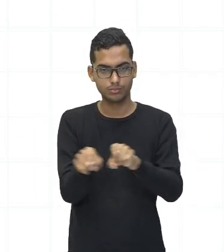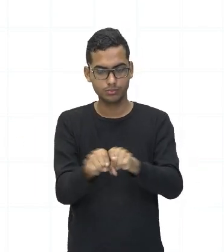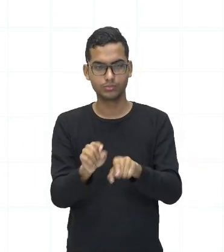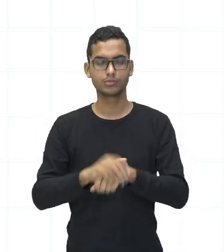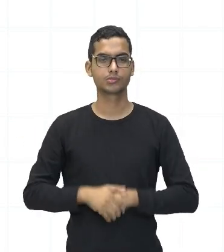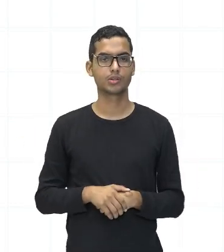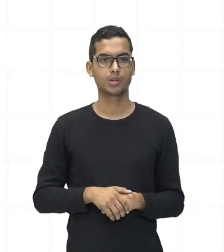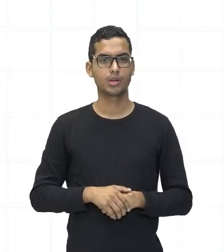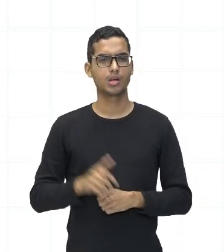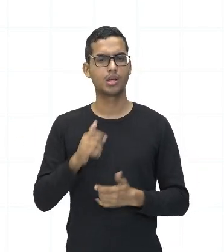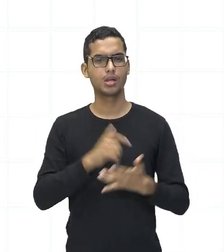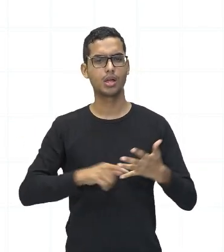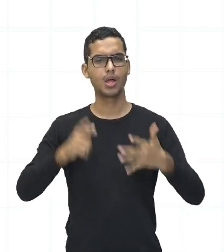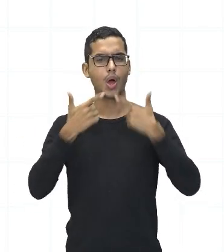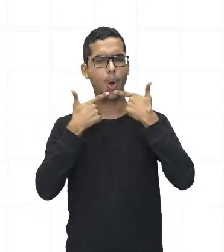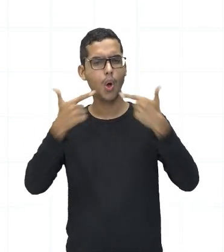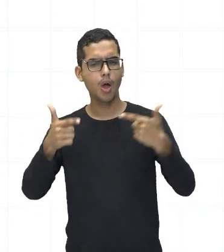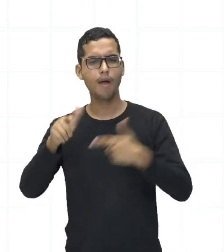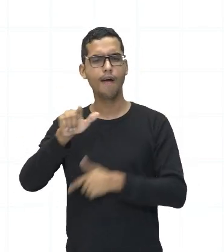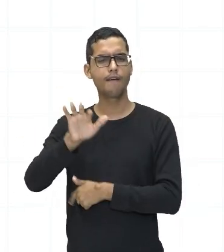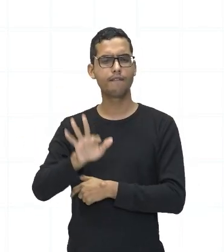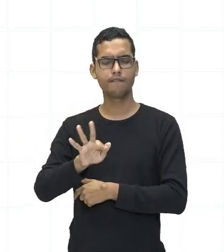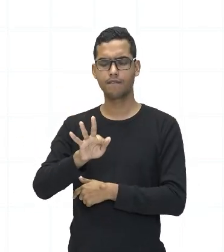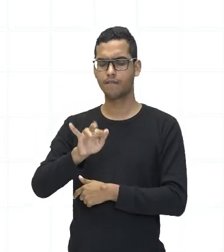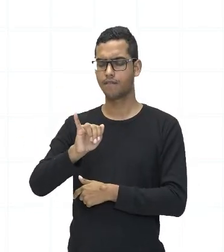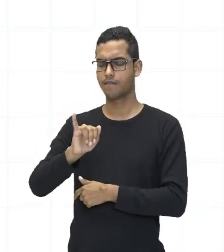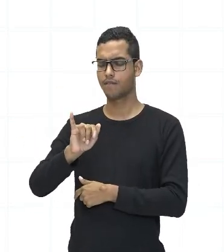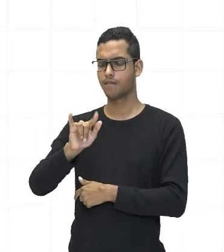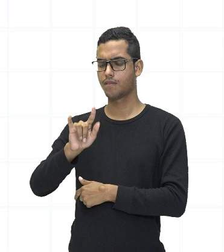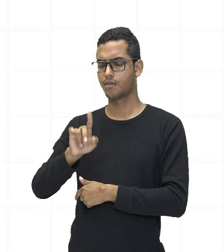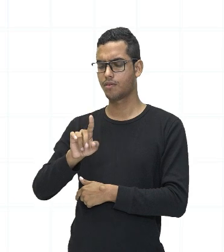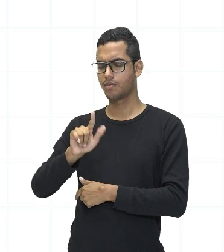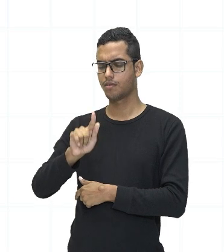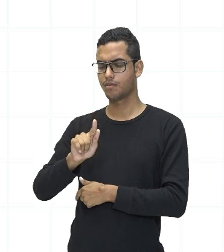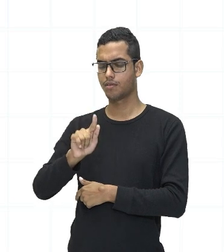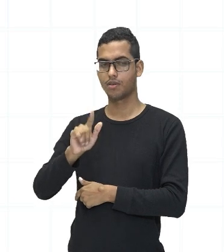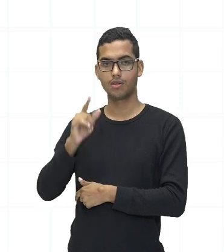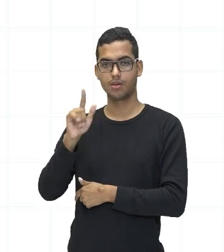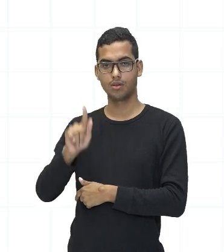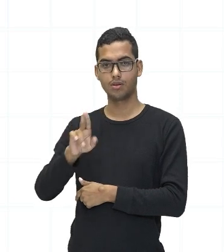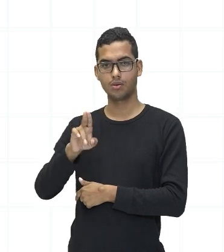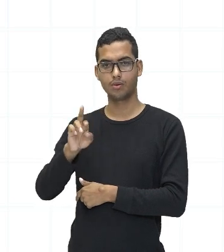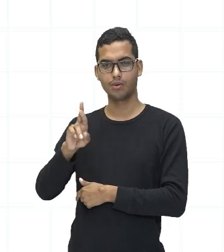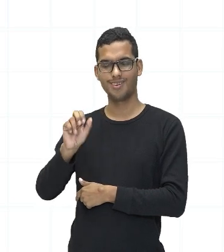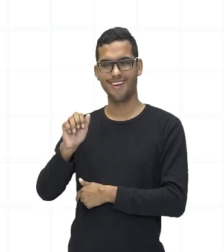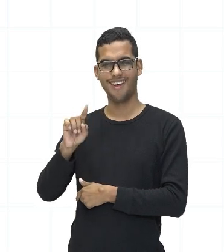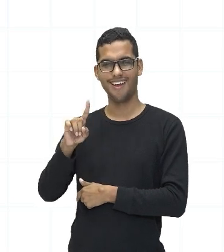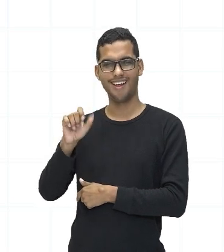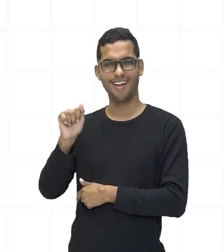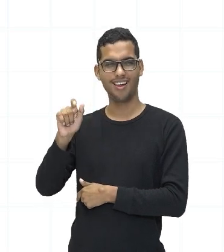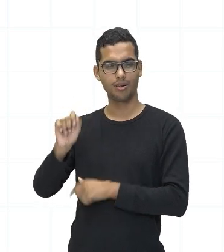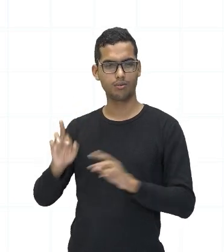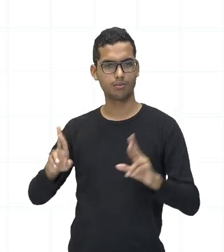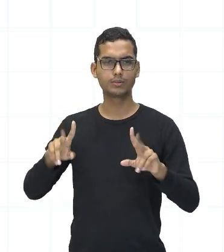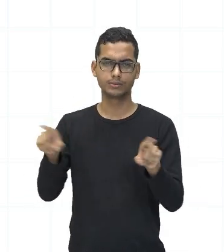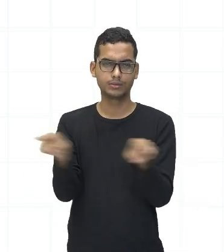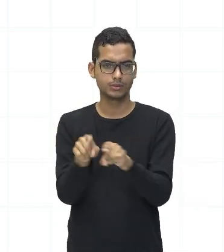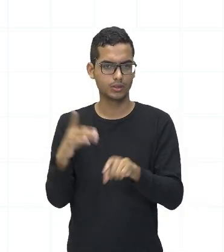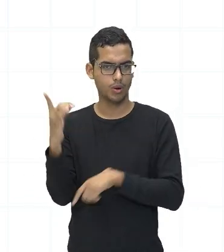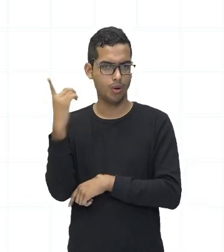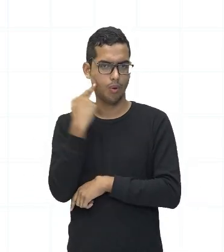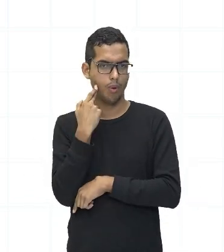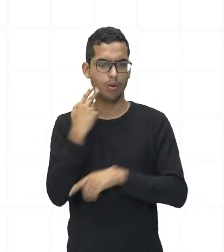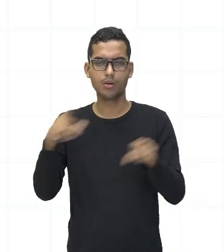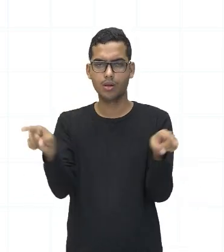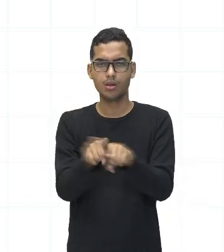disso, uma linguagem figurada, aquela linguagem que foge do comum, daquela comum do cotidiano.